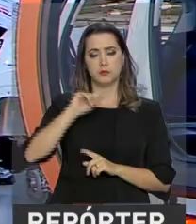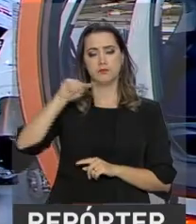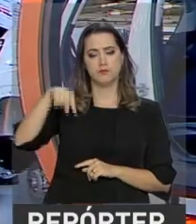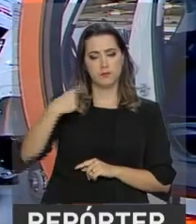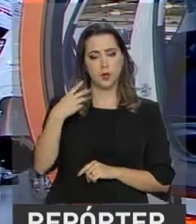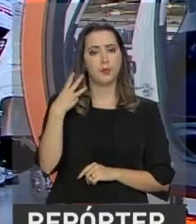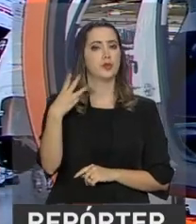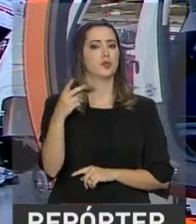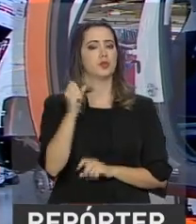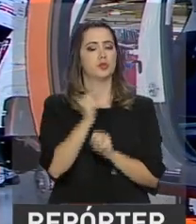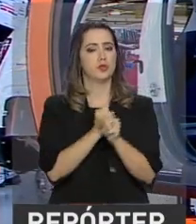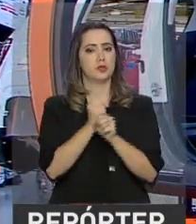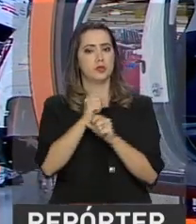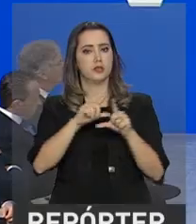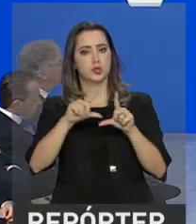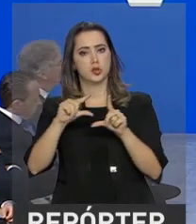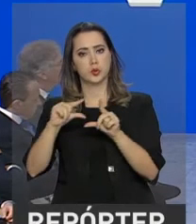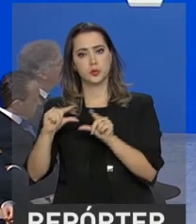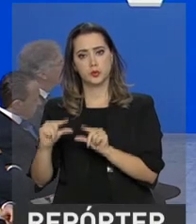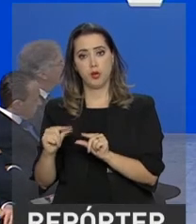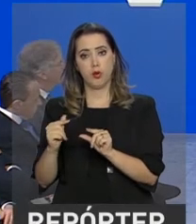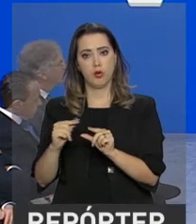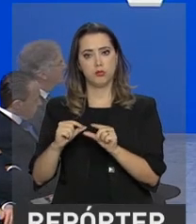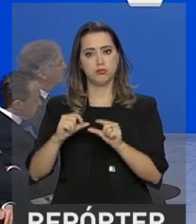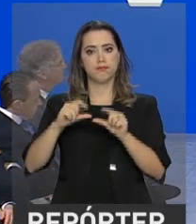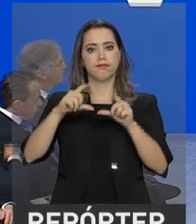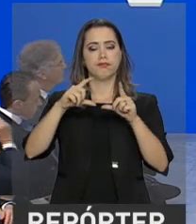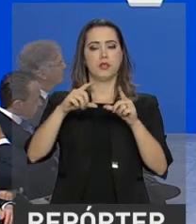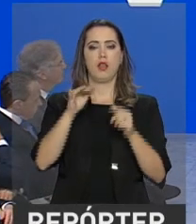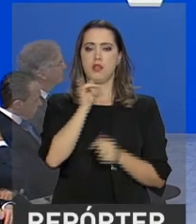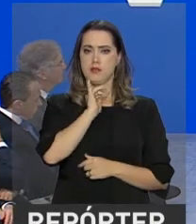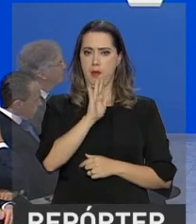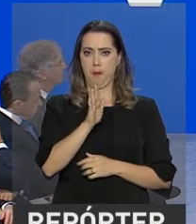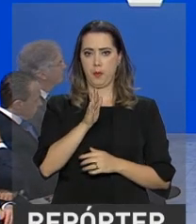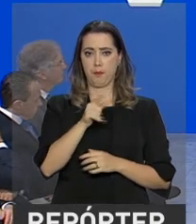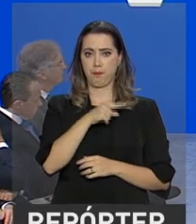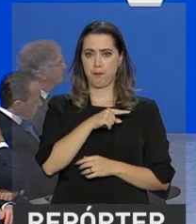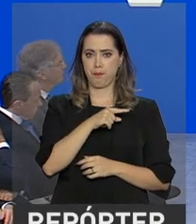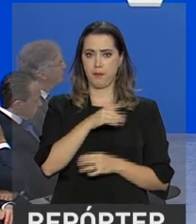de 3 anos seguidos de queda. A venda de caminhões chegou a subir